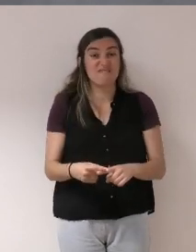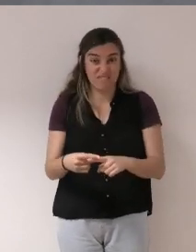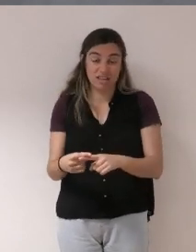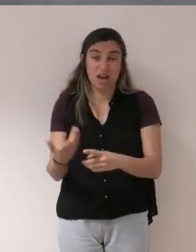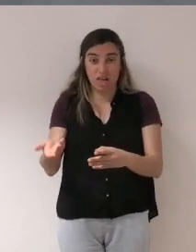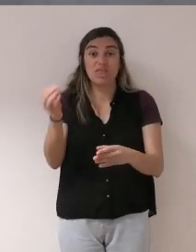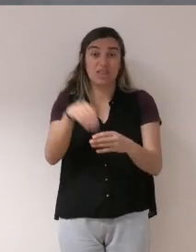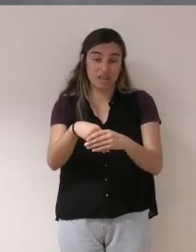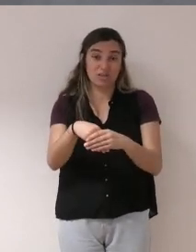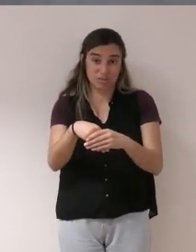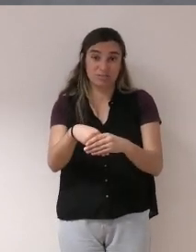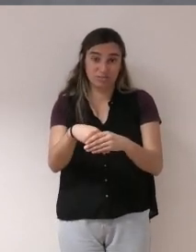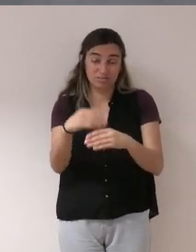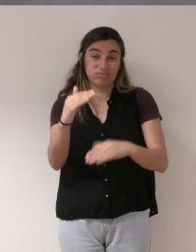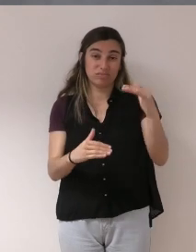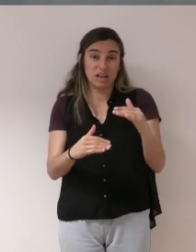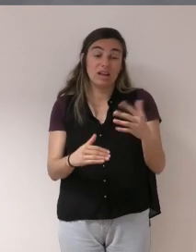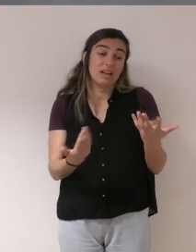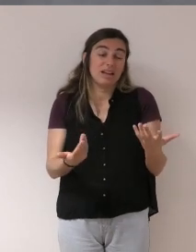é precisamente a confiança